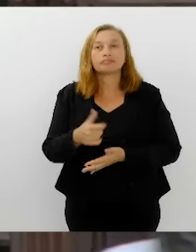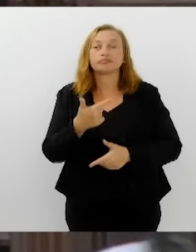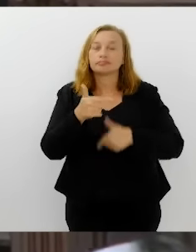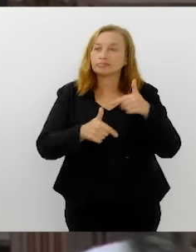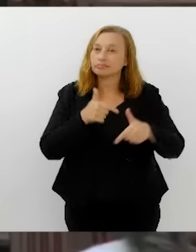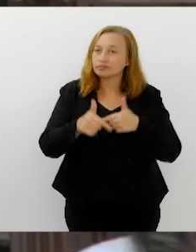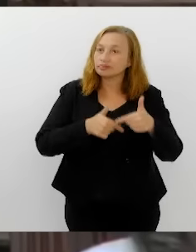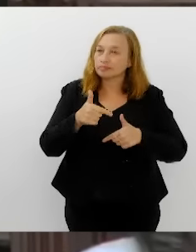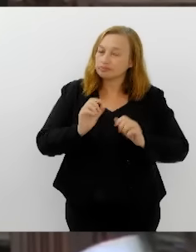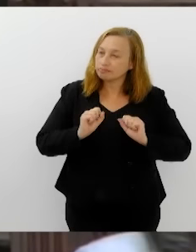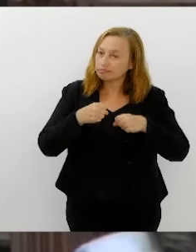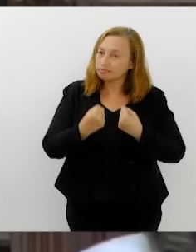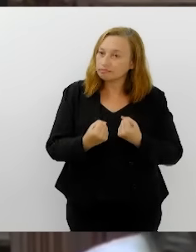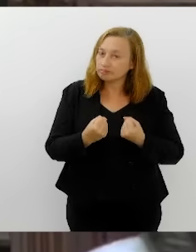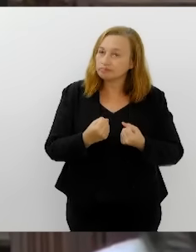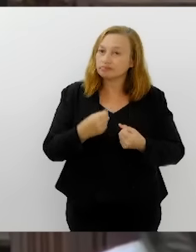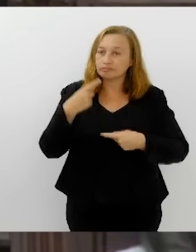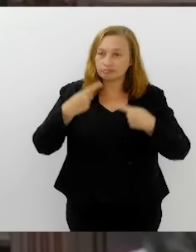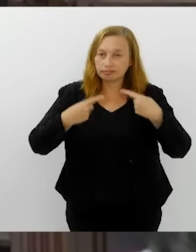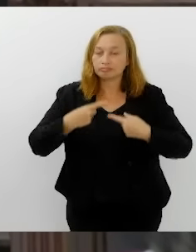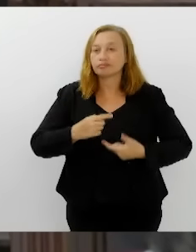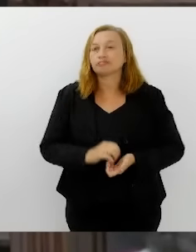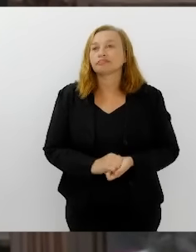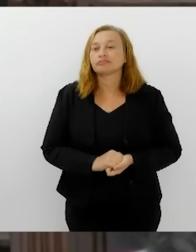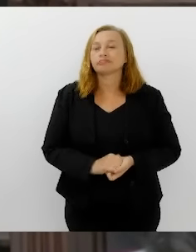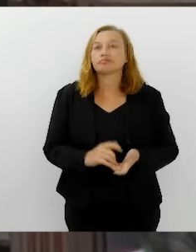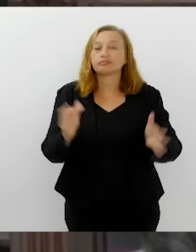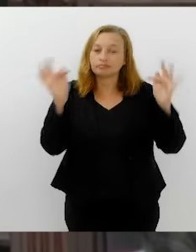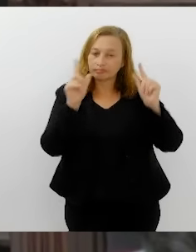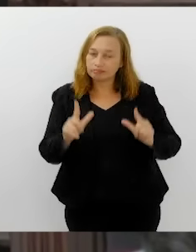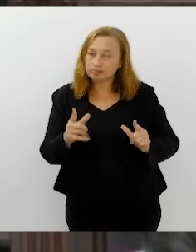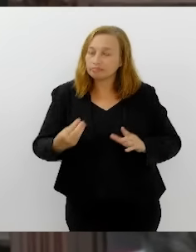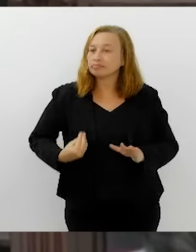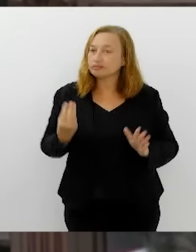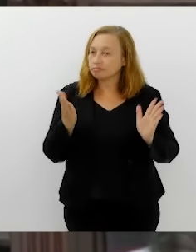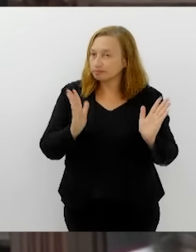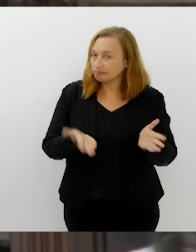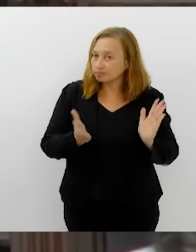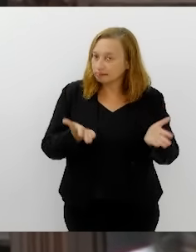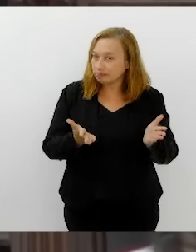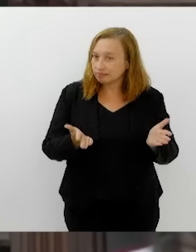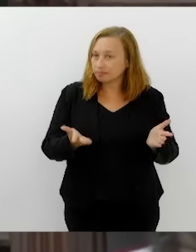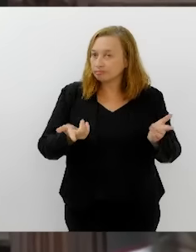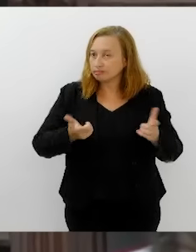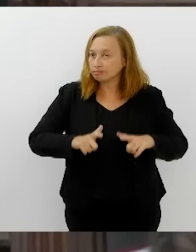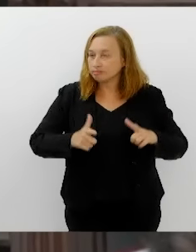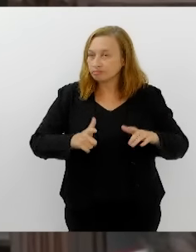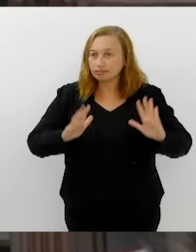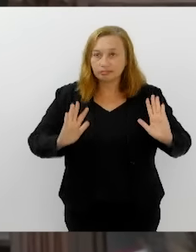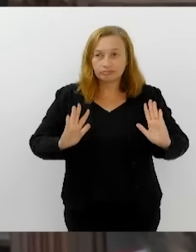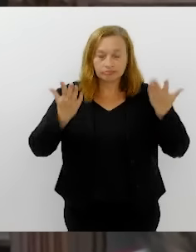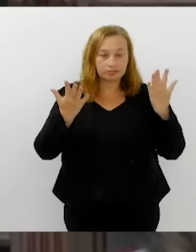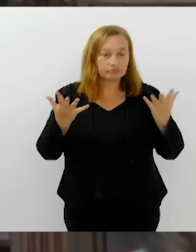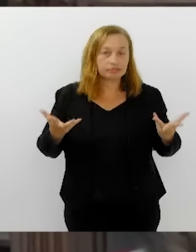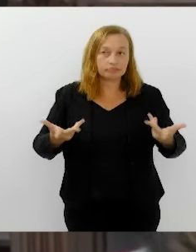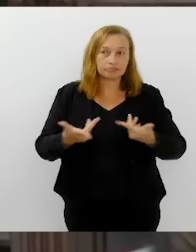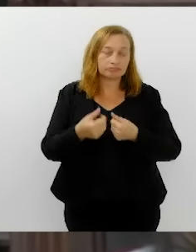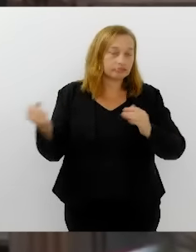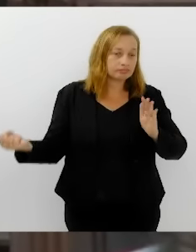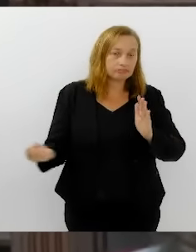a dignificação da política. Fico feliz de estar aqui hoje, nesse evento que